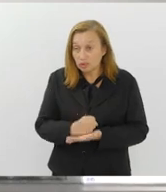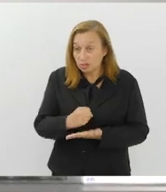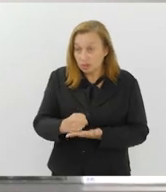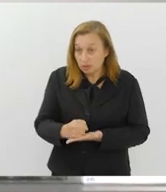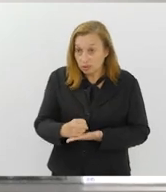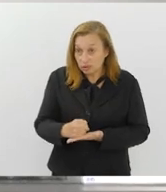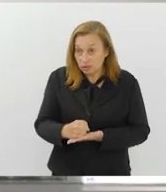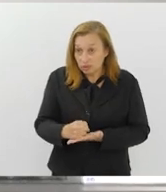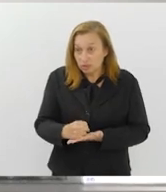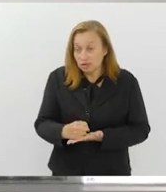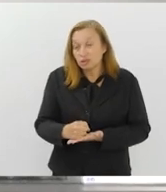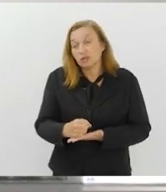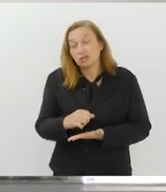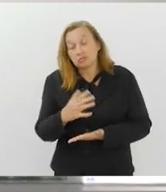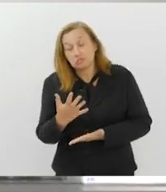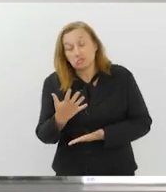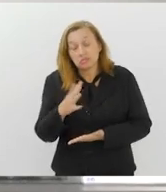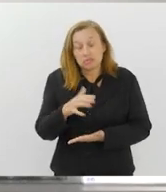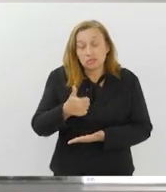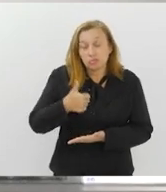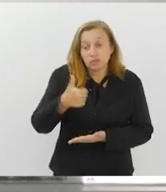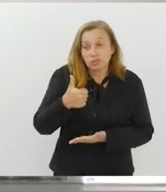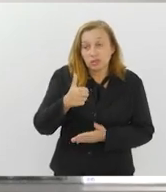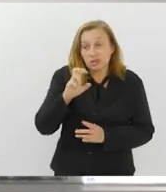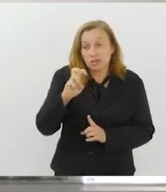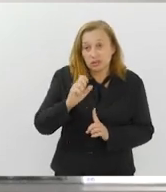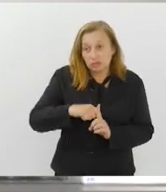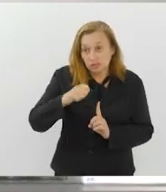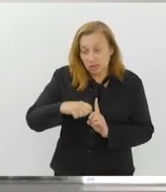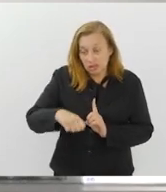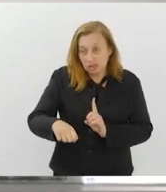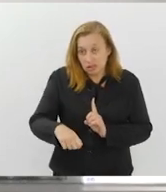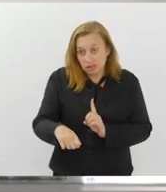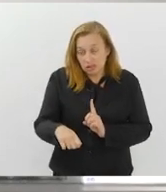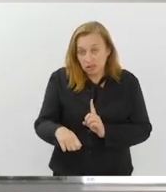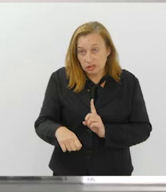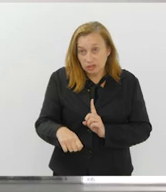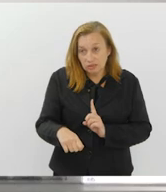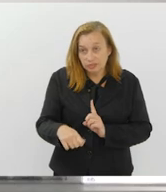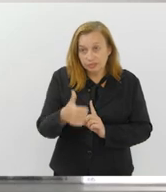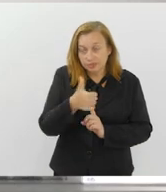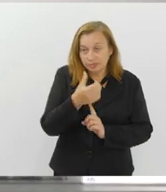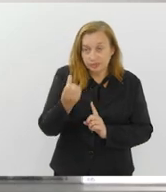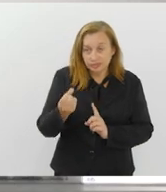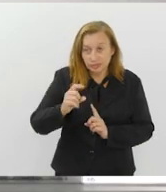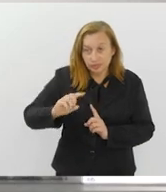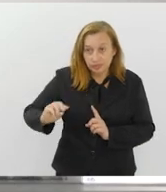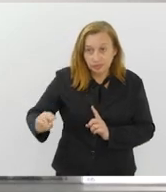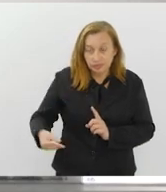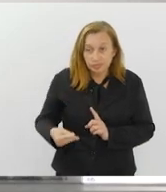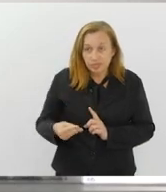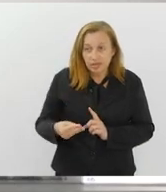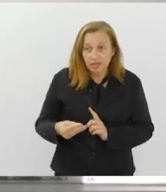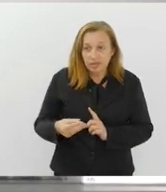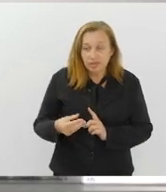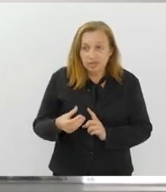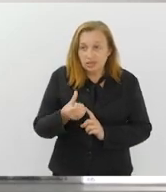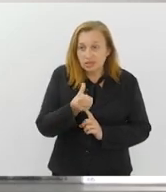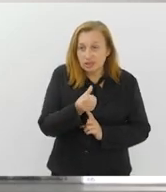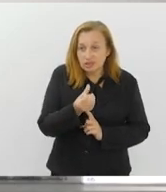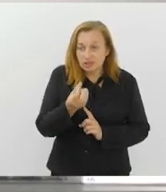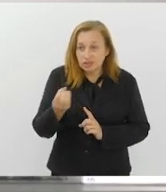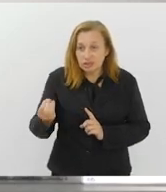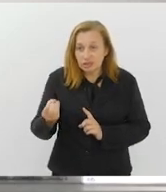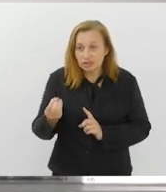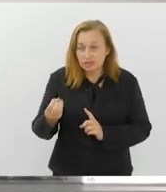isso corresponde só nesses primeiros 5 meses, foram nos primeiros 5 meses, a 16.600 vidas, e quando você vai olhar na carta